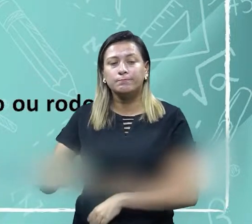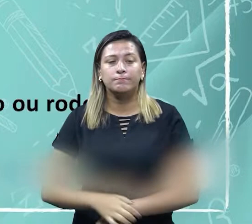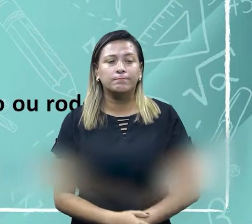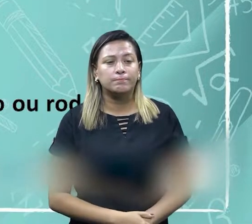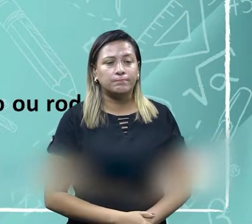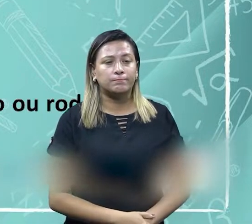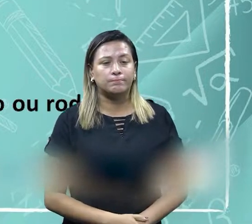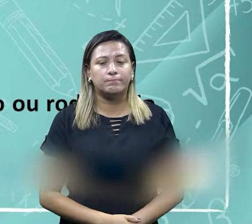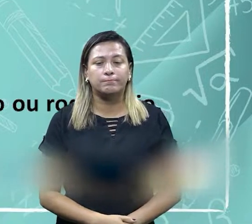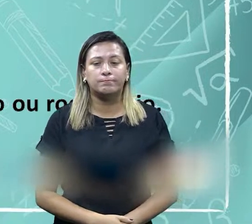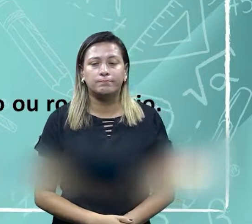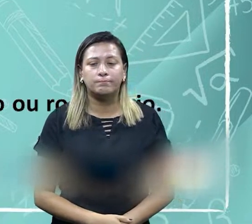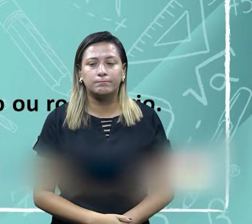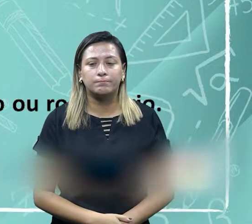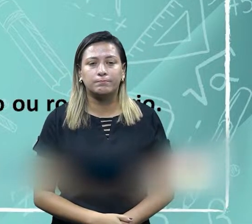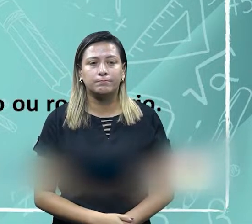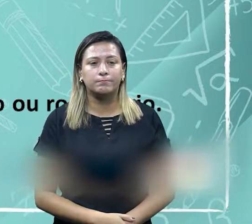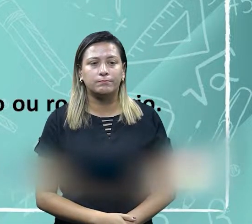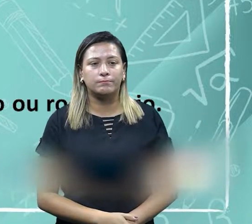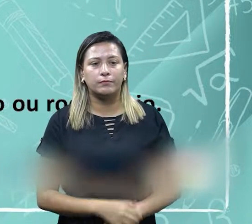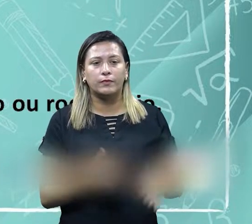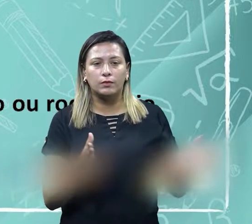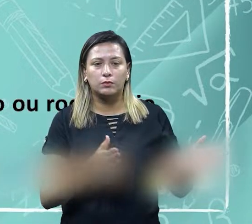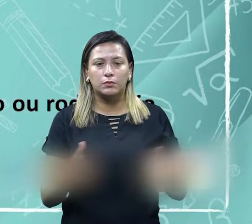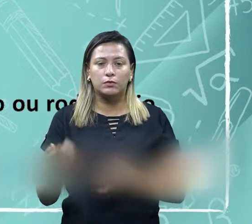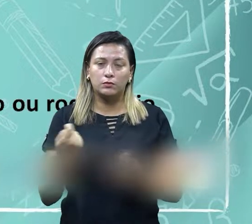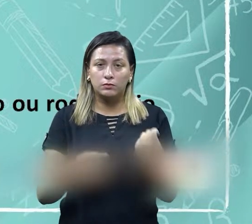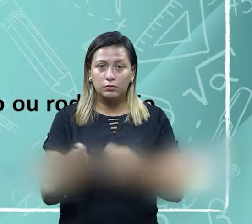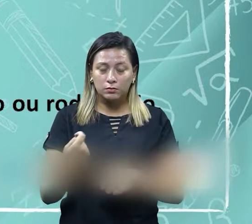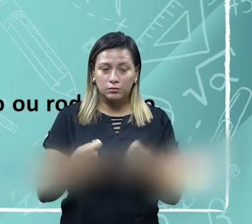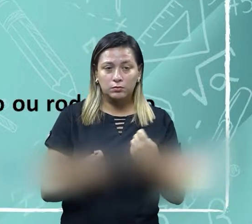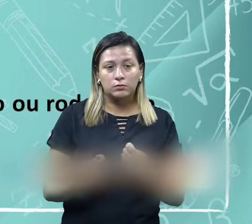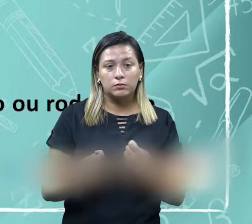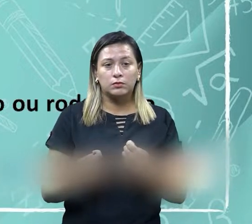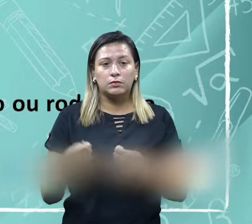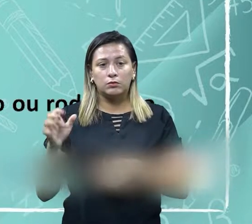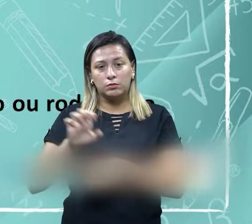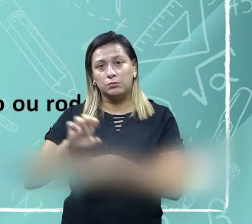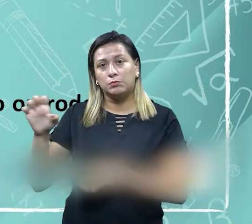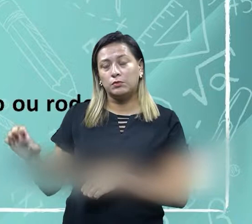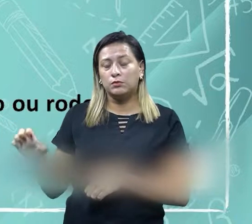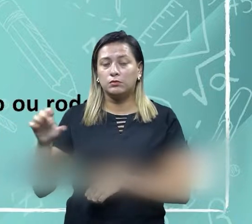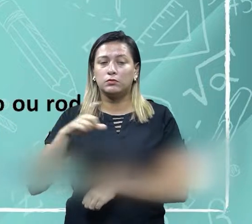Agora, o processo de exportação, ele tem algumas